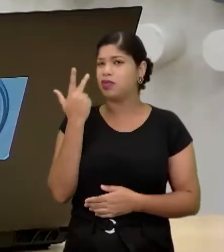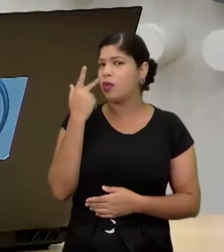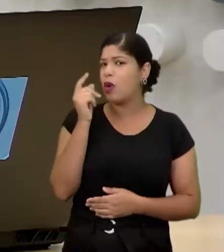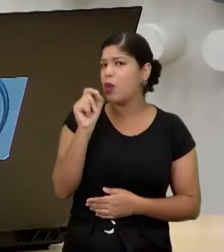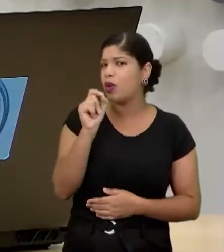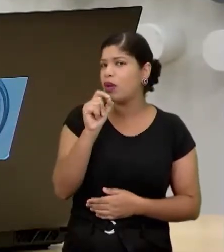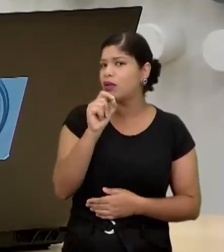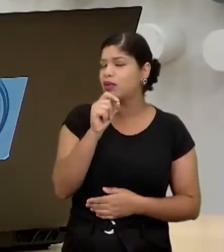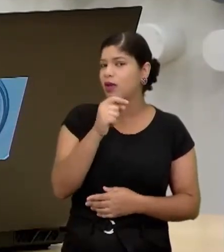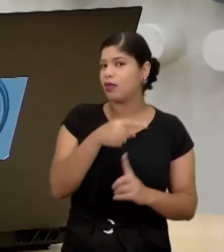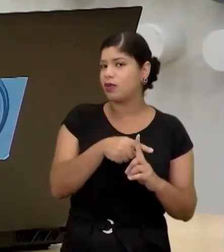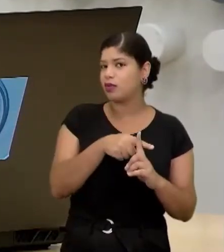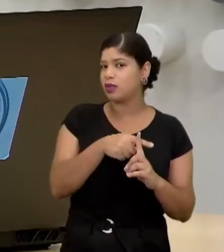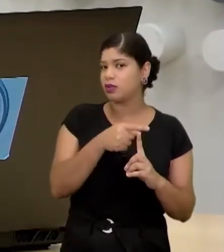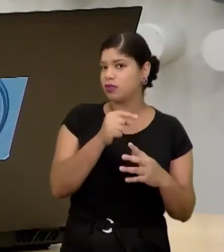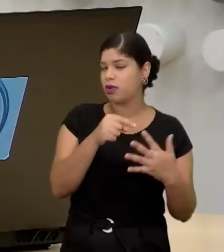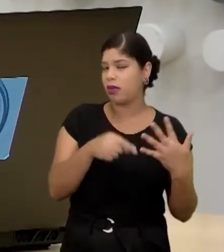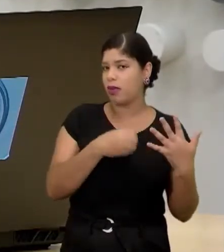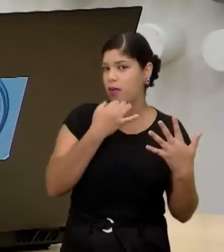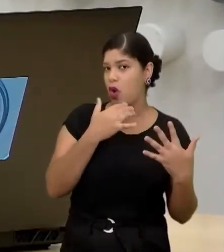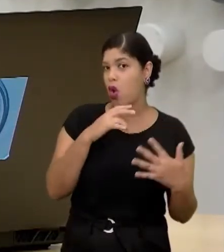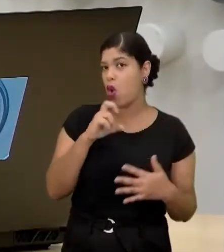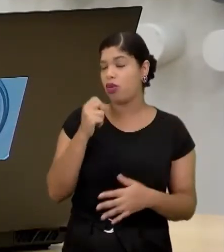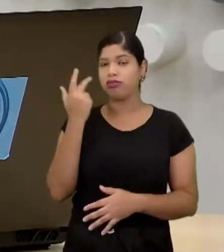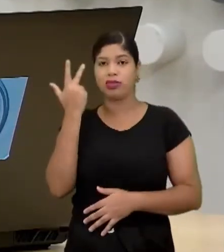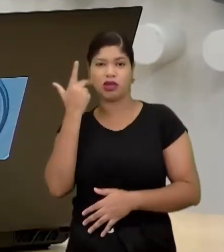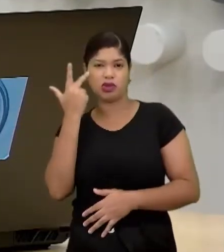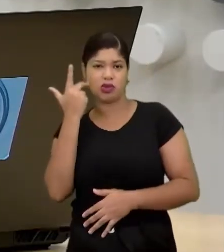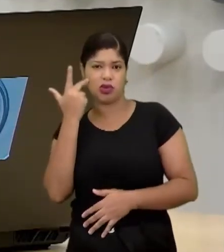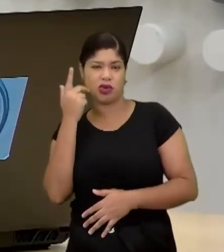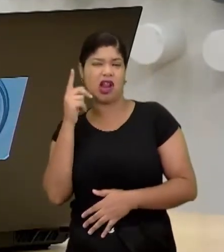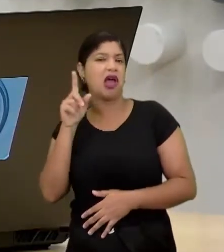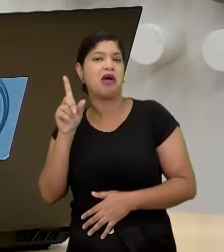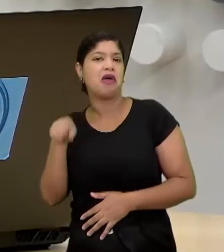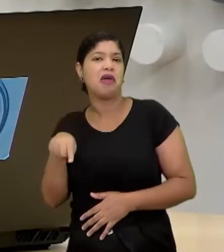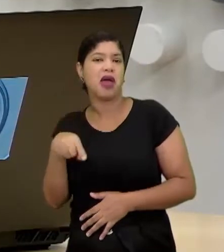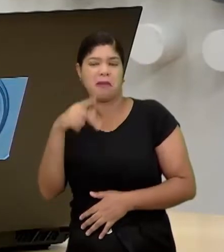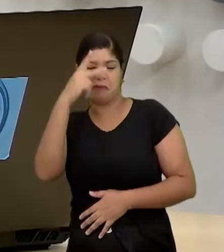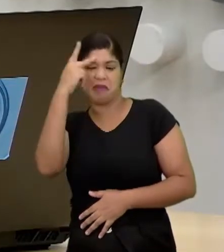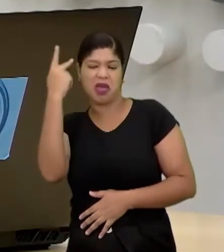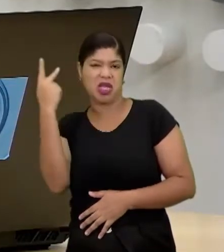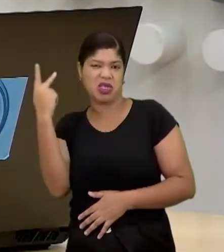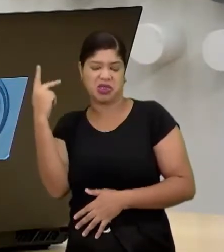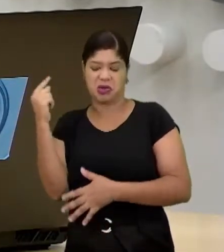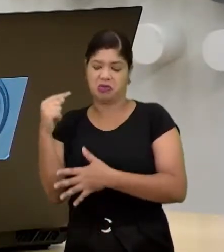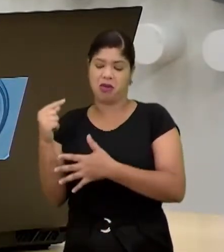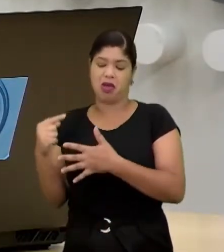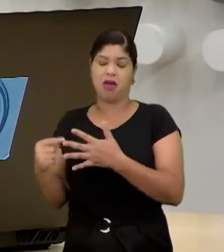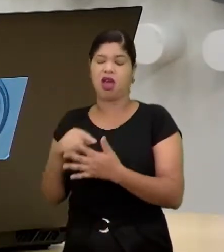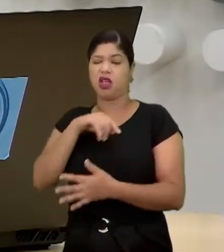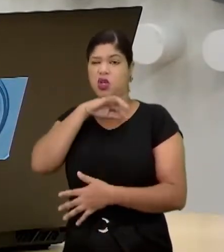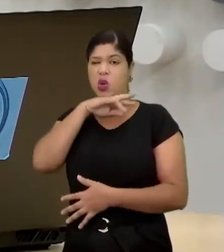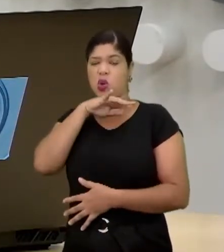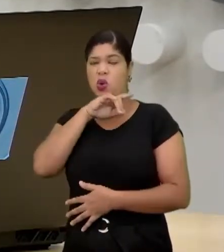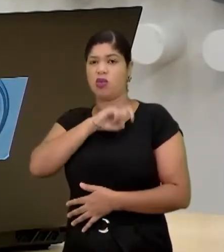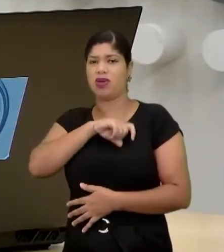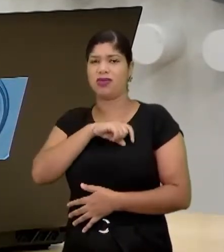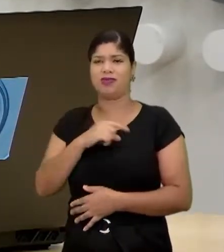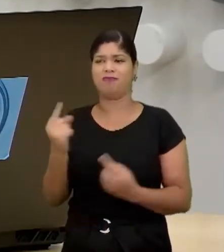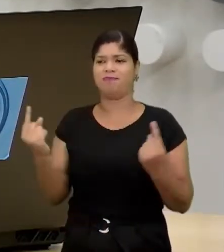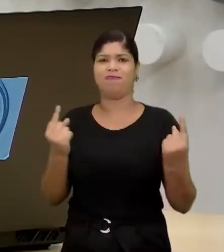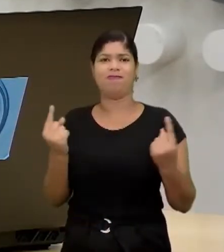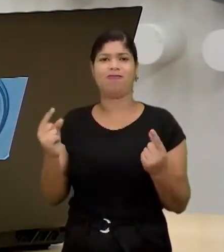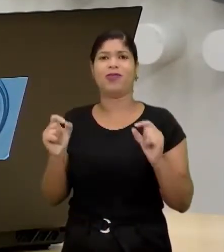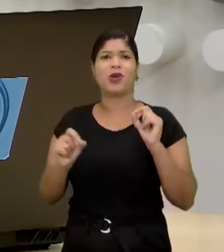bom uns benévolos quanto você pode defender que nós somos naturalmente de maus maléficos né e